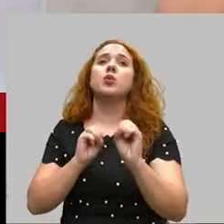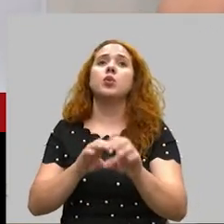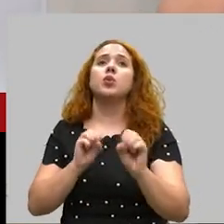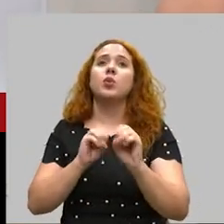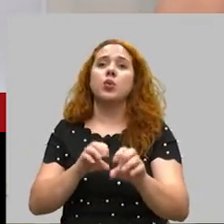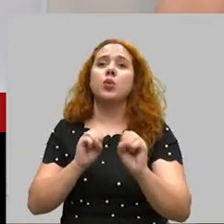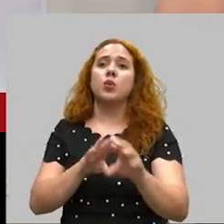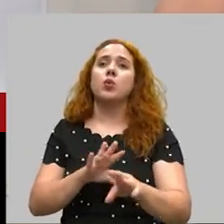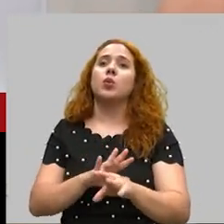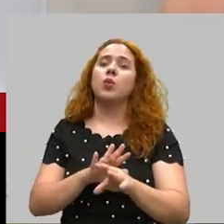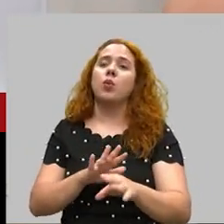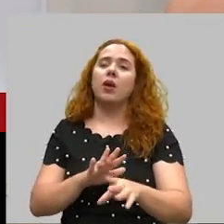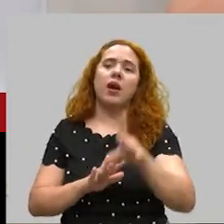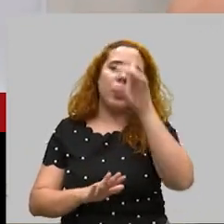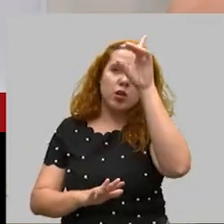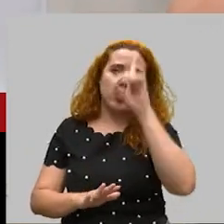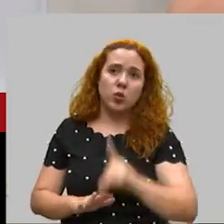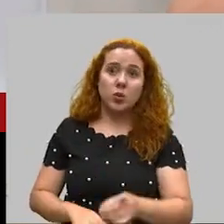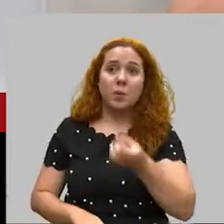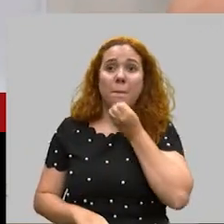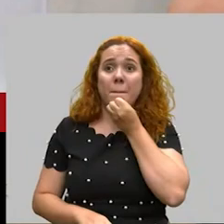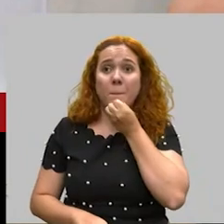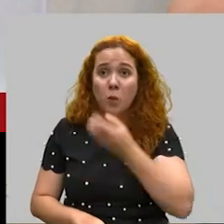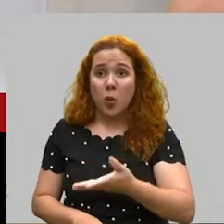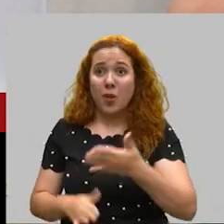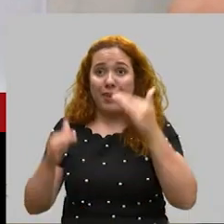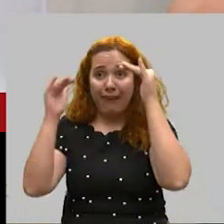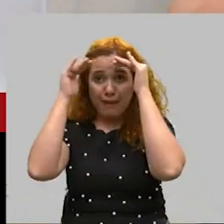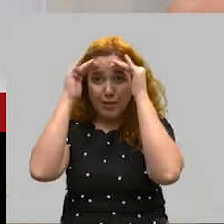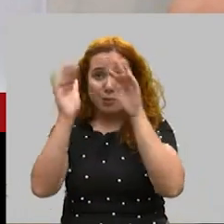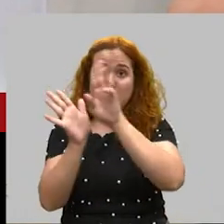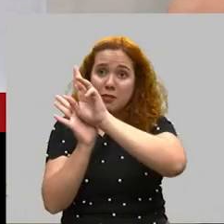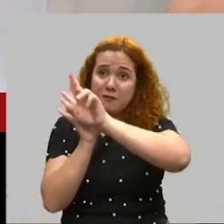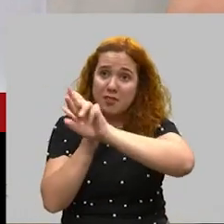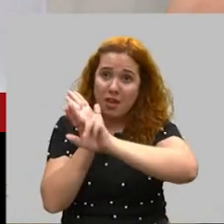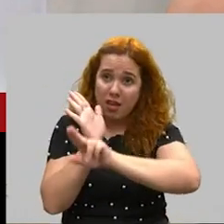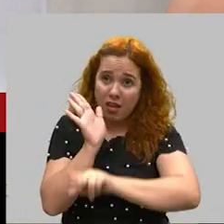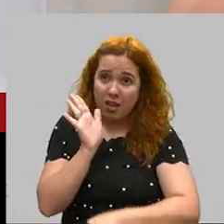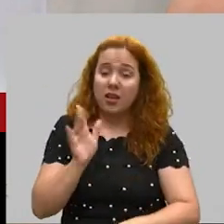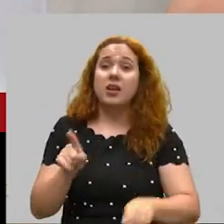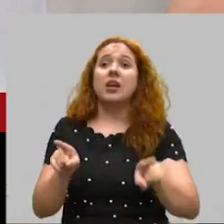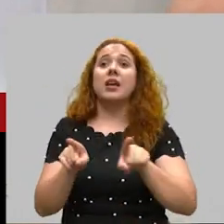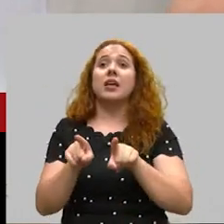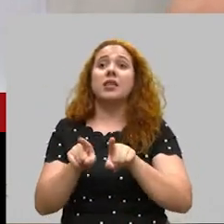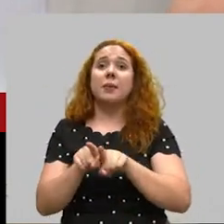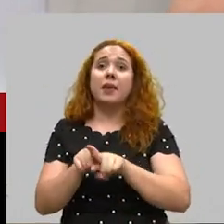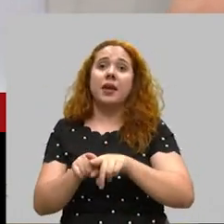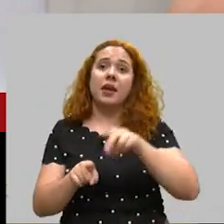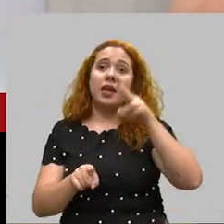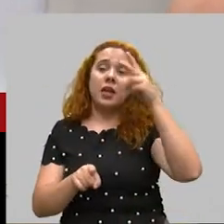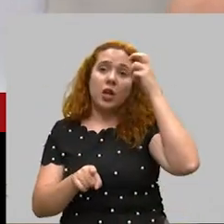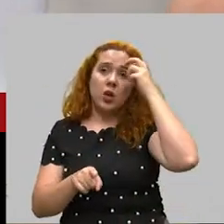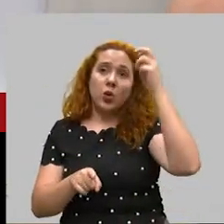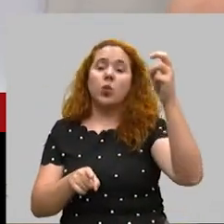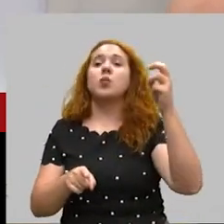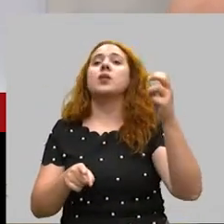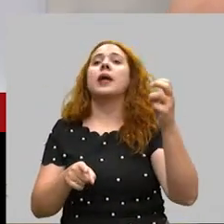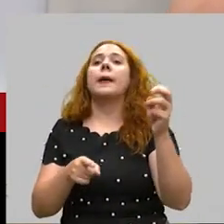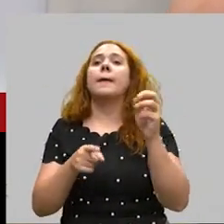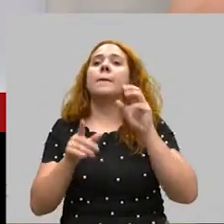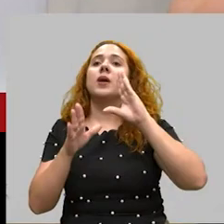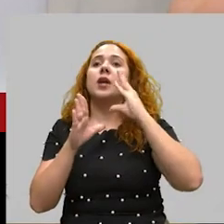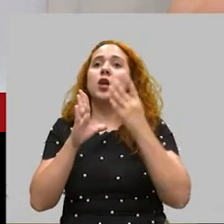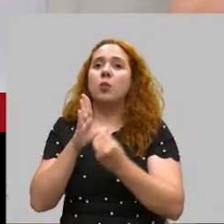qualidade que respeite as nossas diversidades que respeite a nossa cultura cultura quilombola camponesa cultura